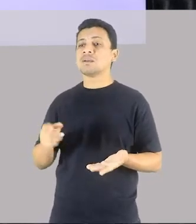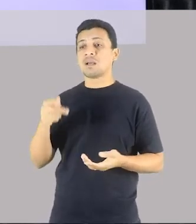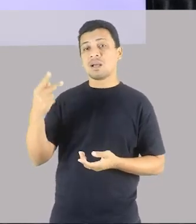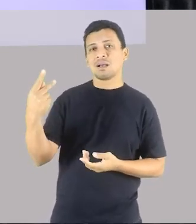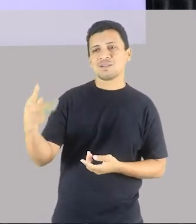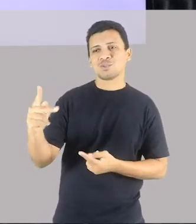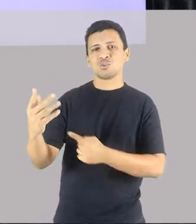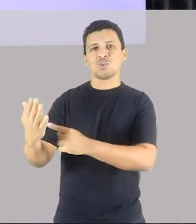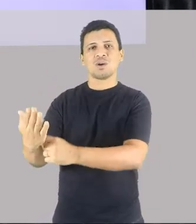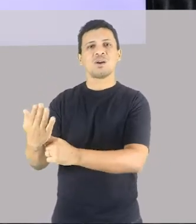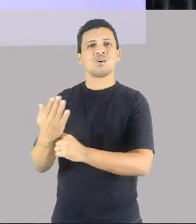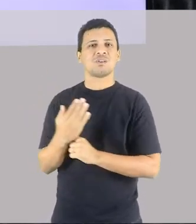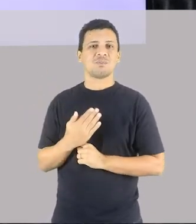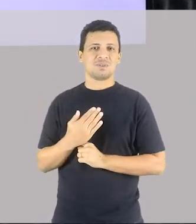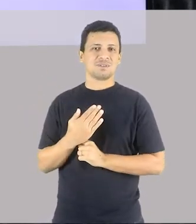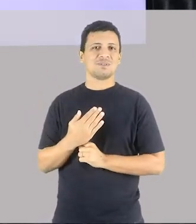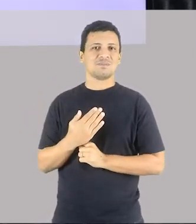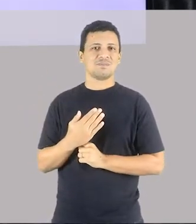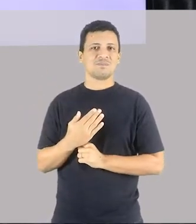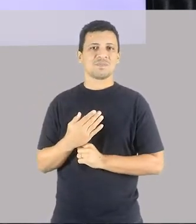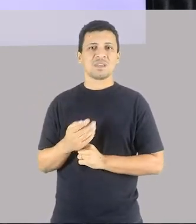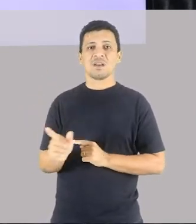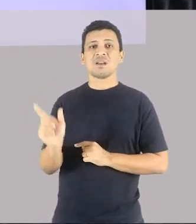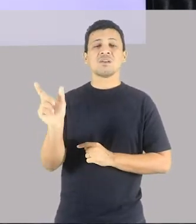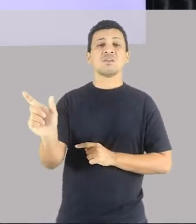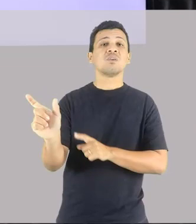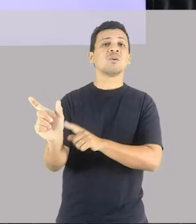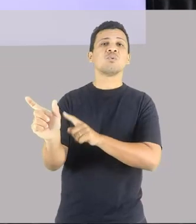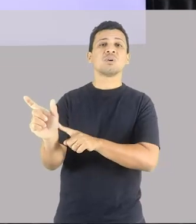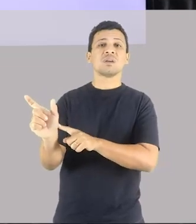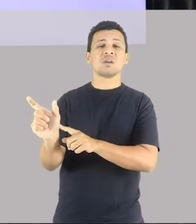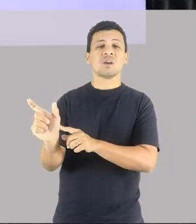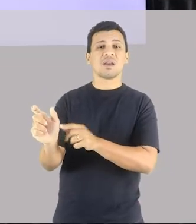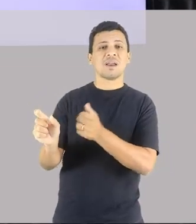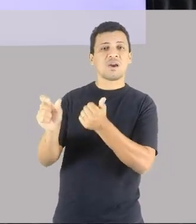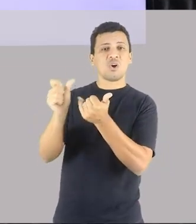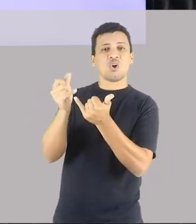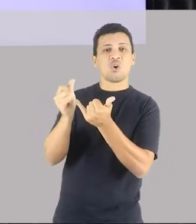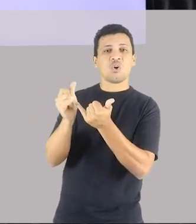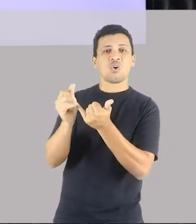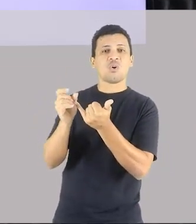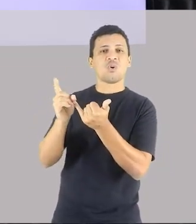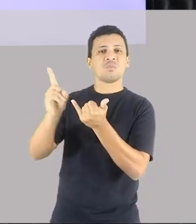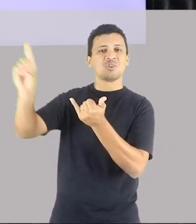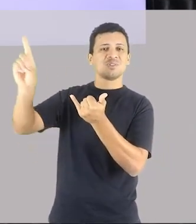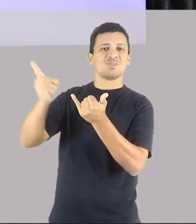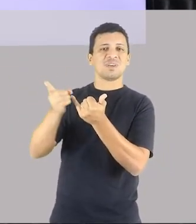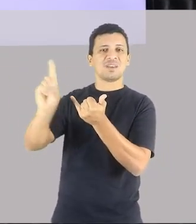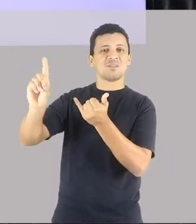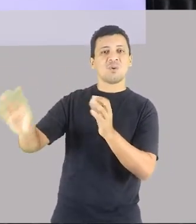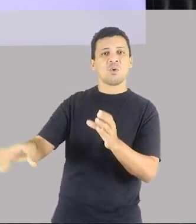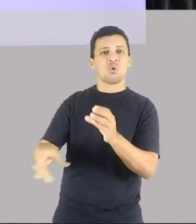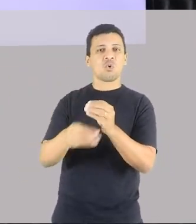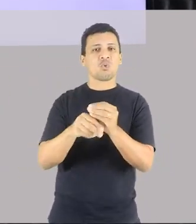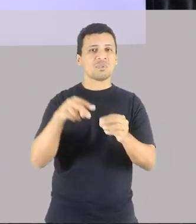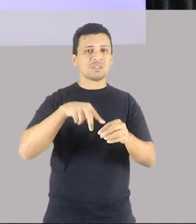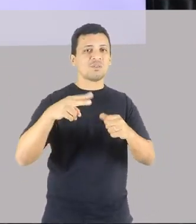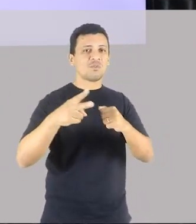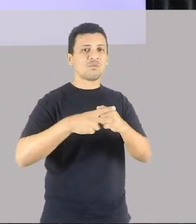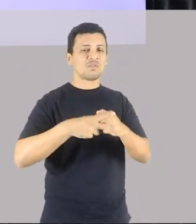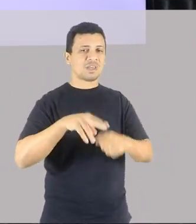A sua colaboração. Qual é a função desse termo? Objeto direto, completando o sentido de esperando, que é um